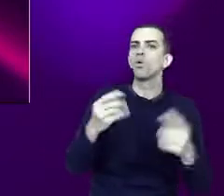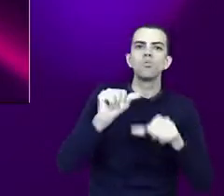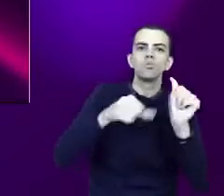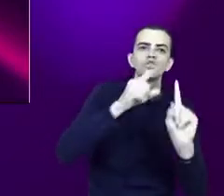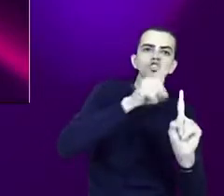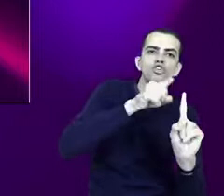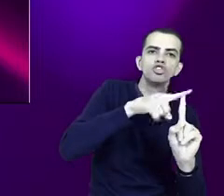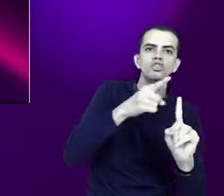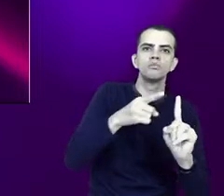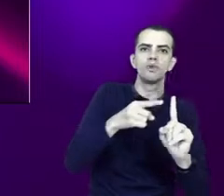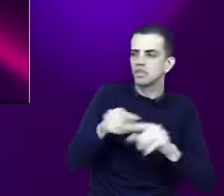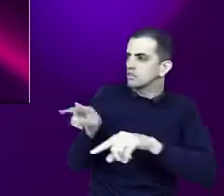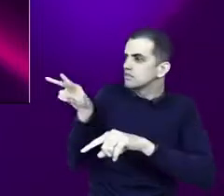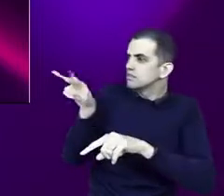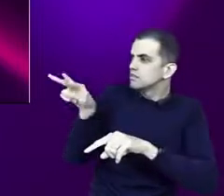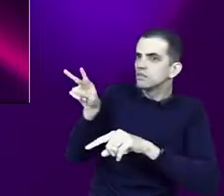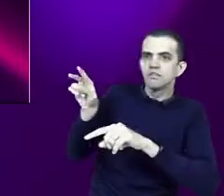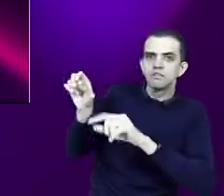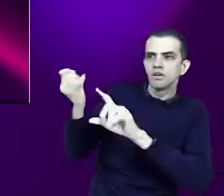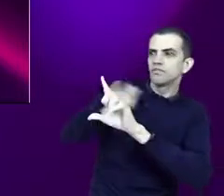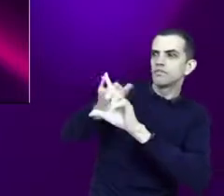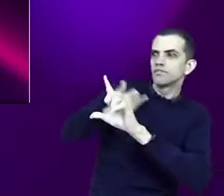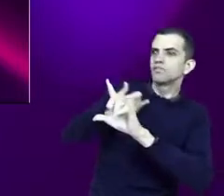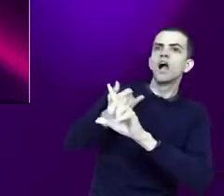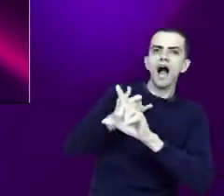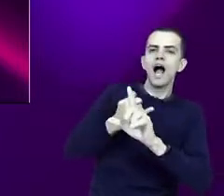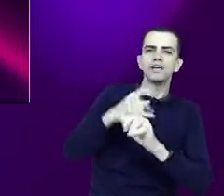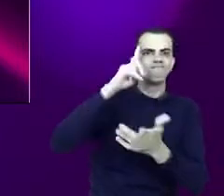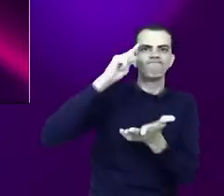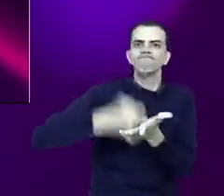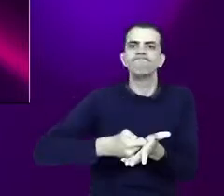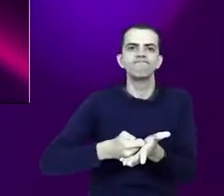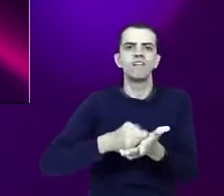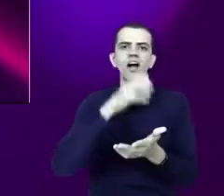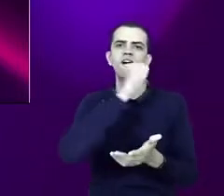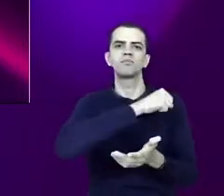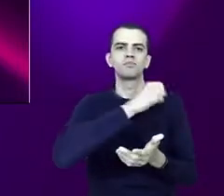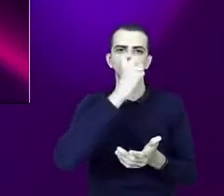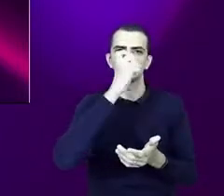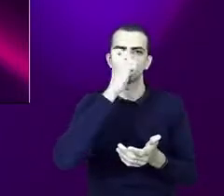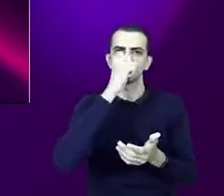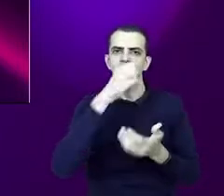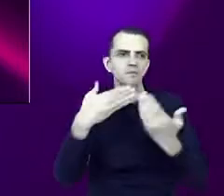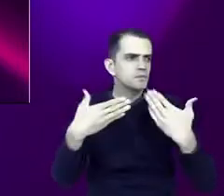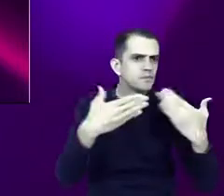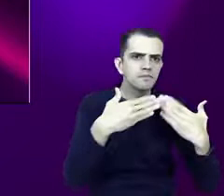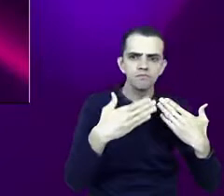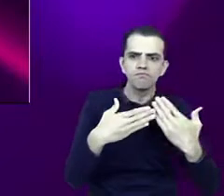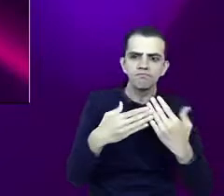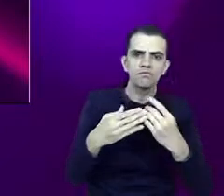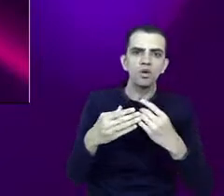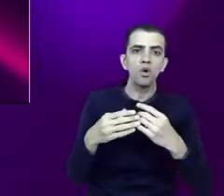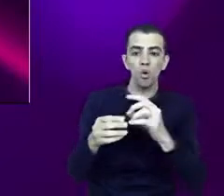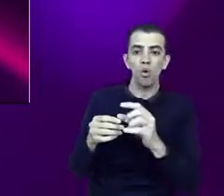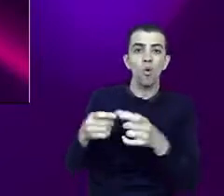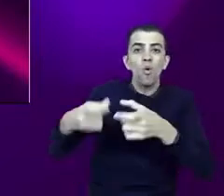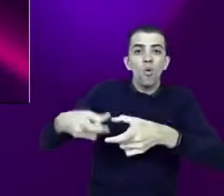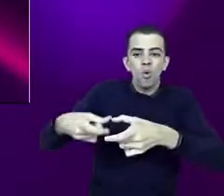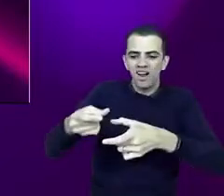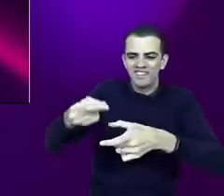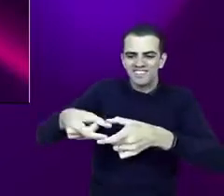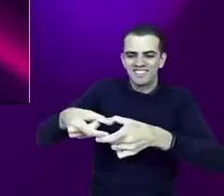de decisão de uma troca de um colo, de uma troca de uma angulação da haste, da troca de uma posição, de uma versão